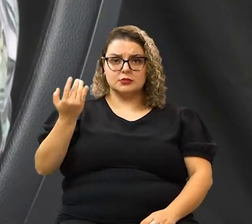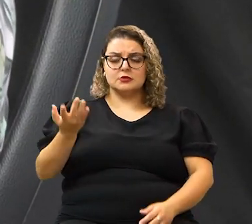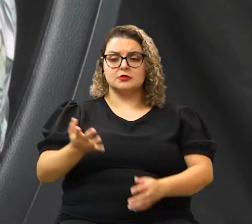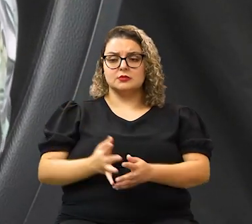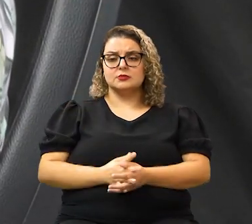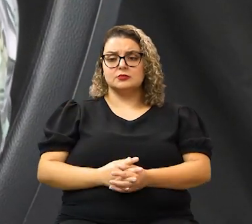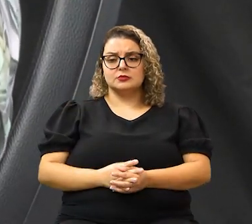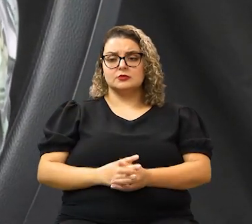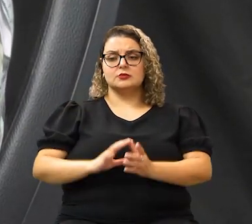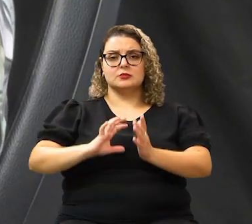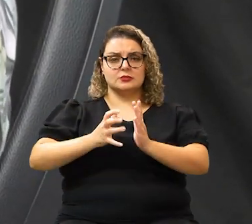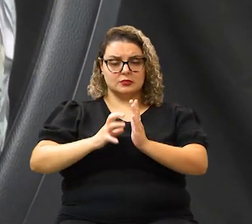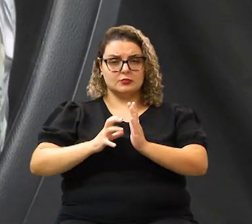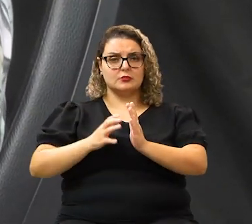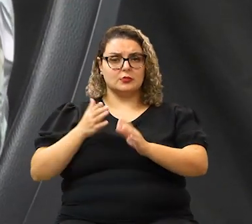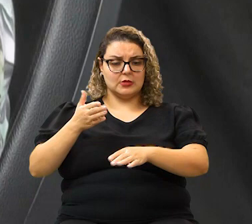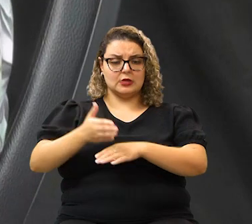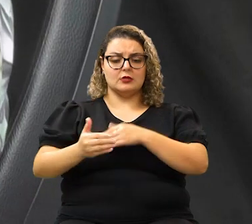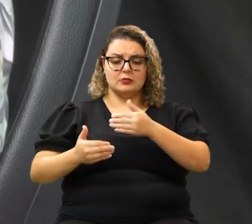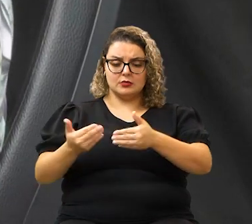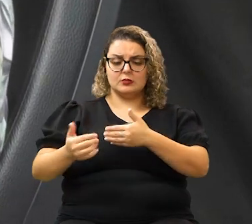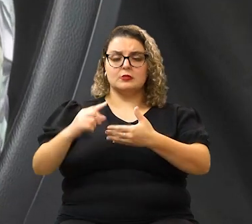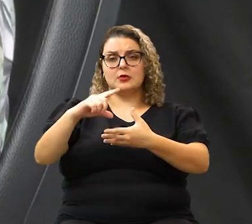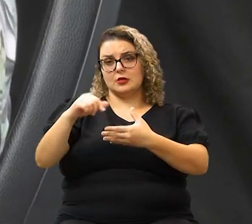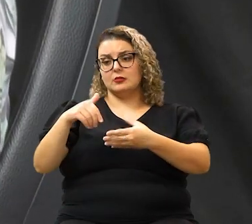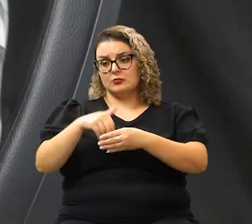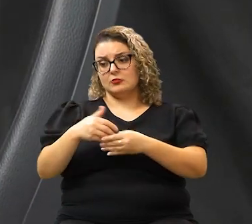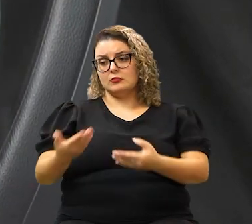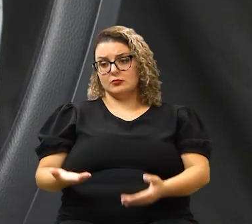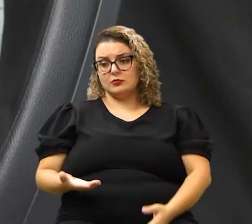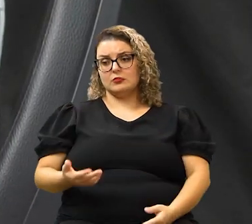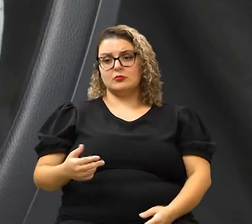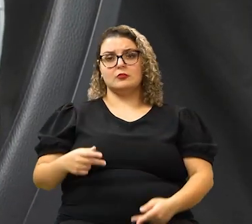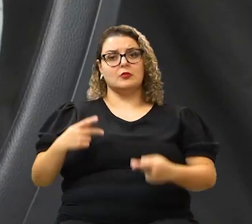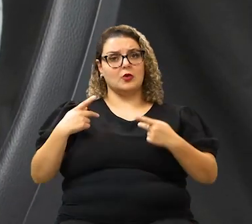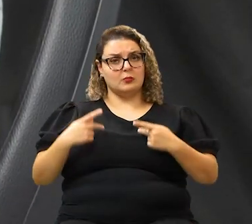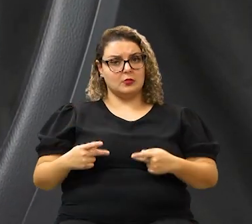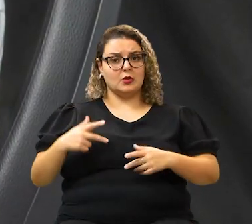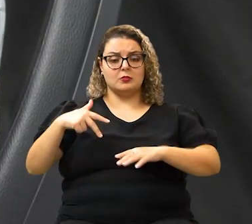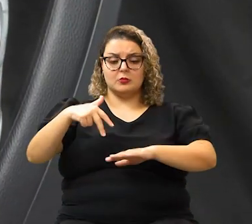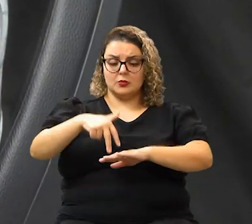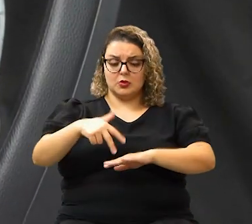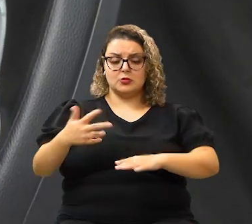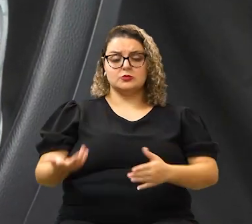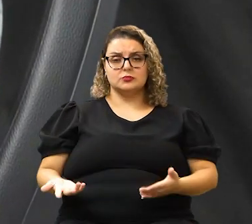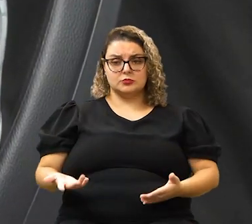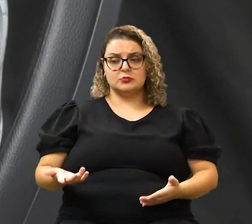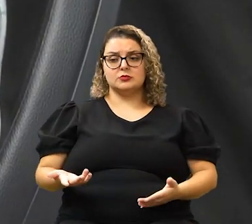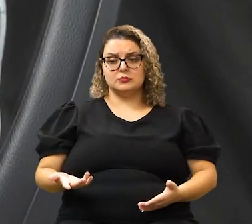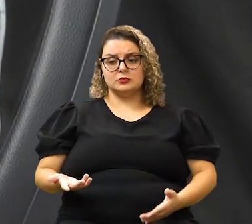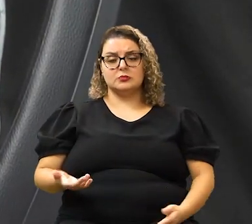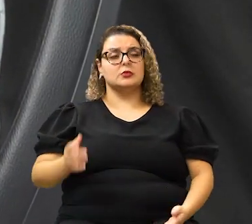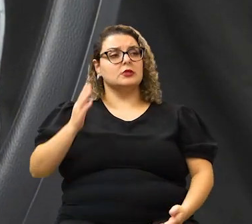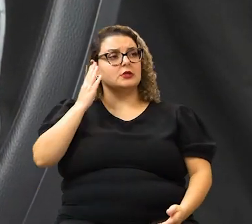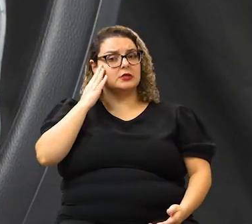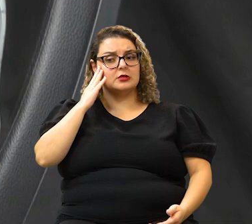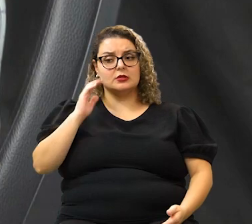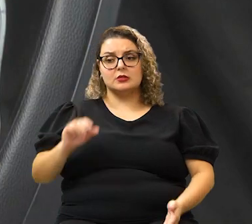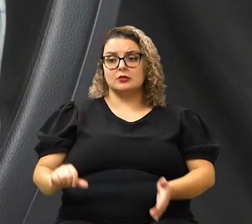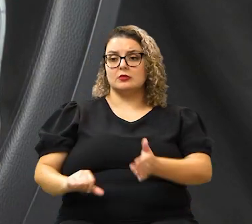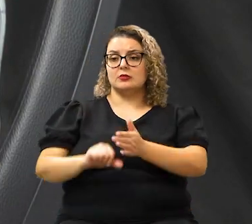processo eleitoral para marcar uma posição e tudo mais. E aí, pela minha surpresa, eu fui a primeira suplente.